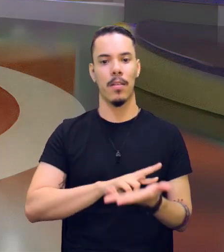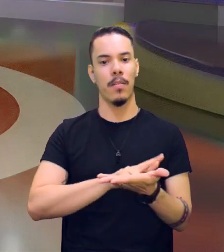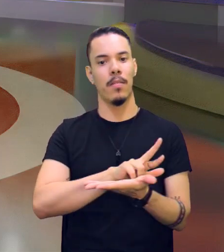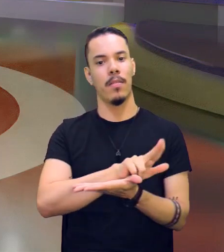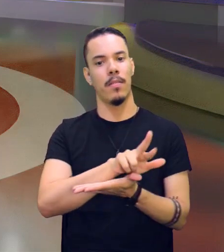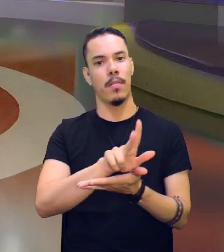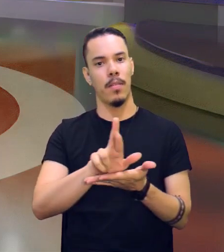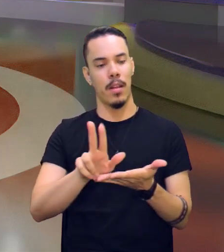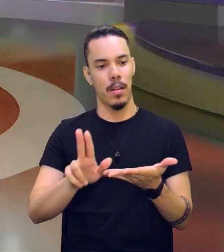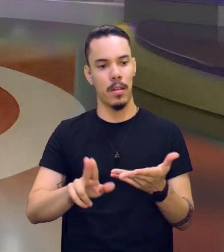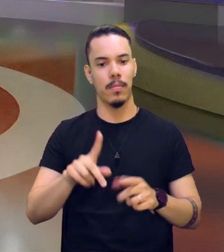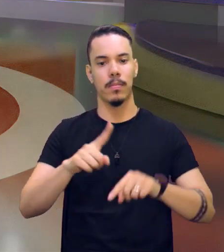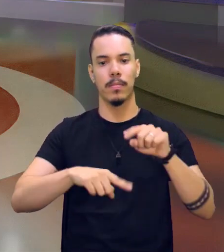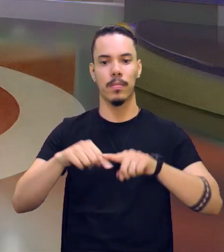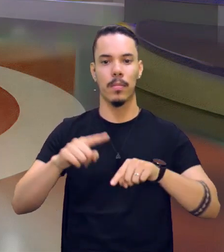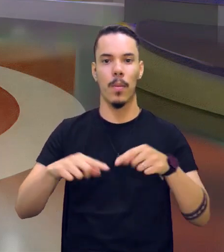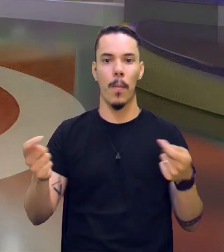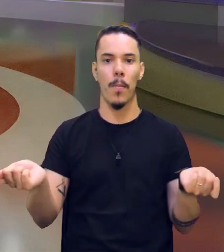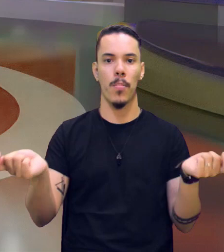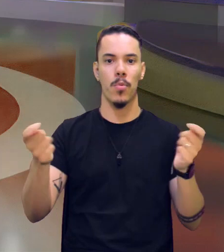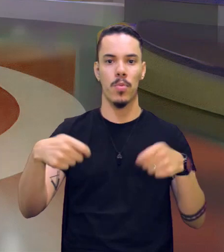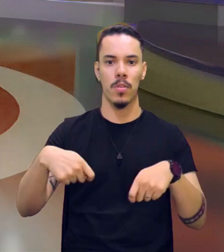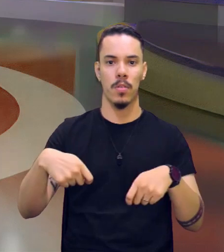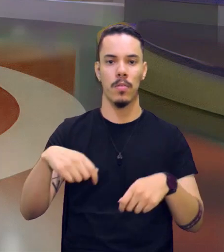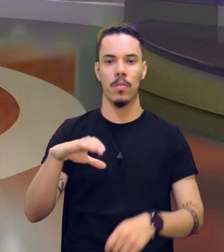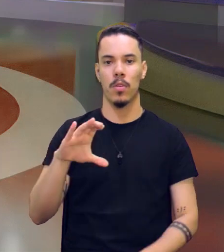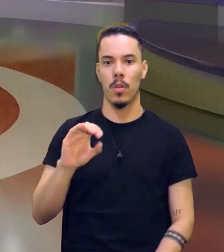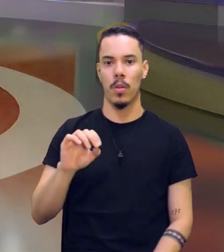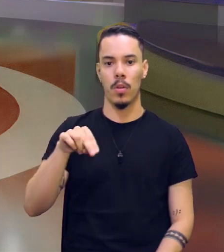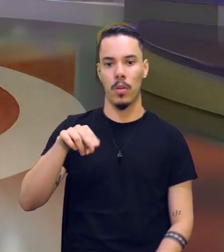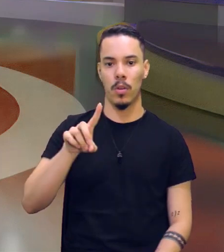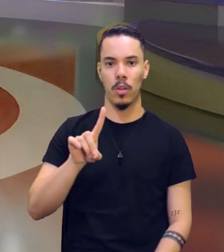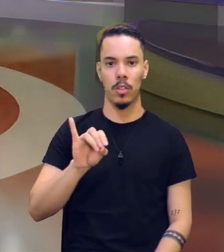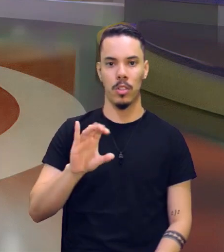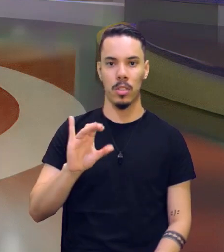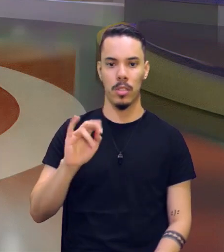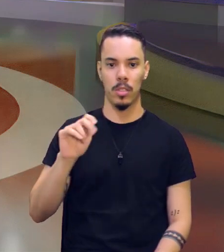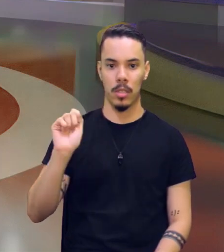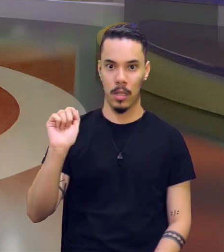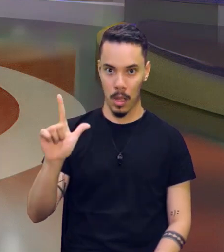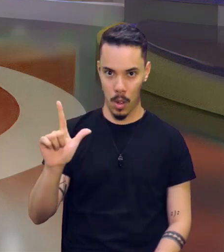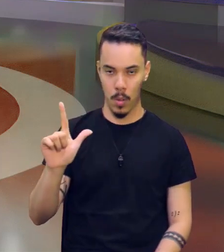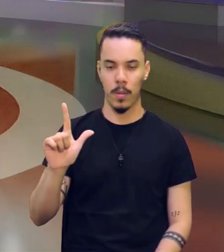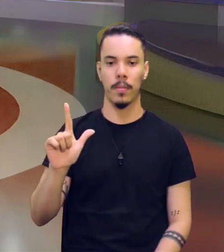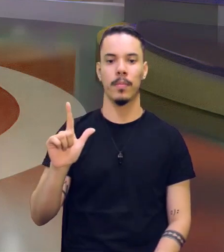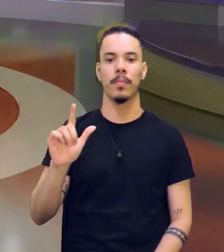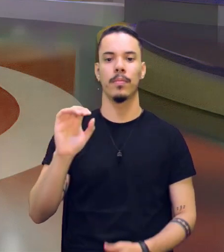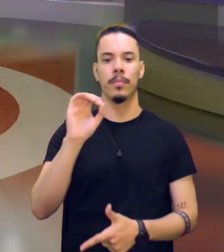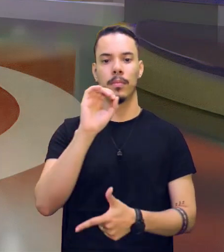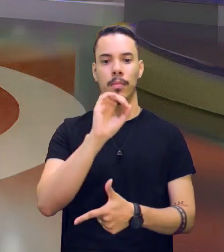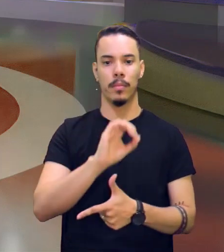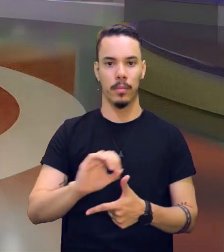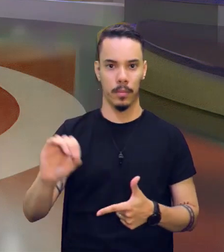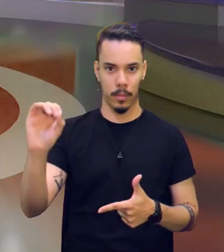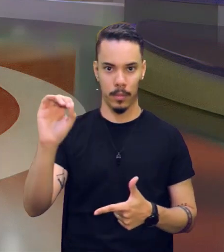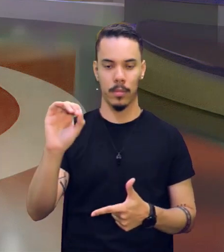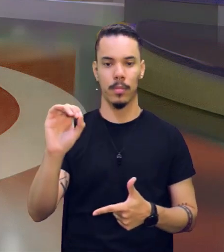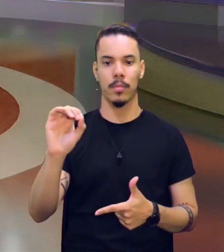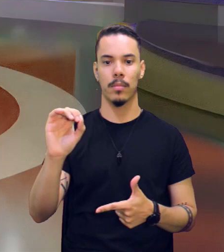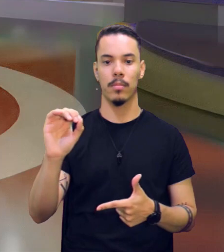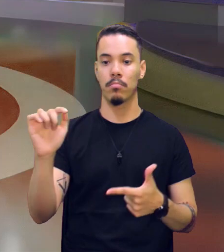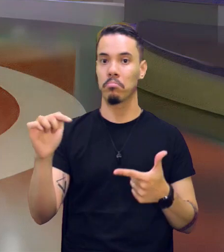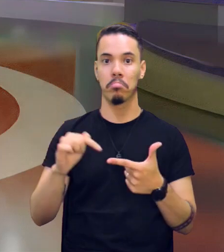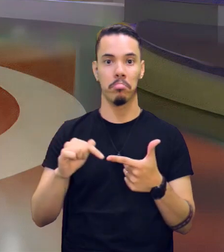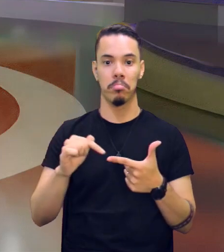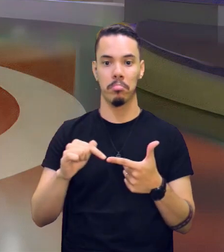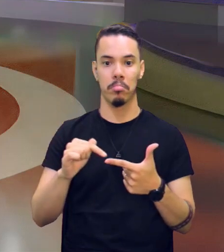várias questões de condicional no inglês, que são basicamente 4. Zero Conditional, First Conditional, o que é